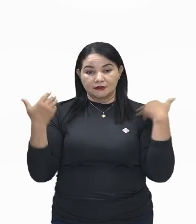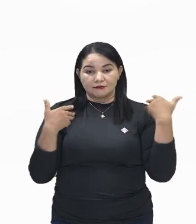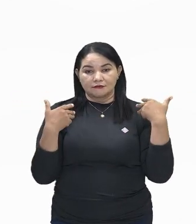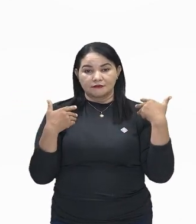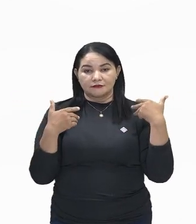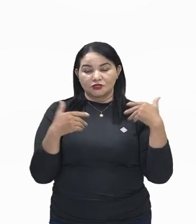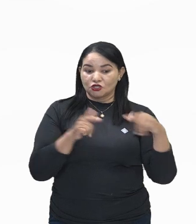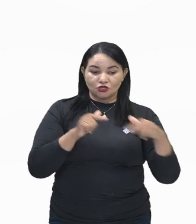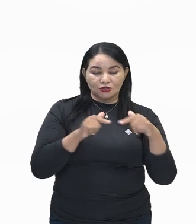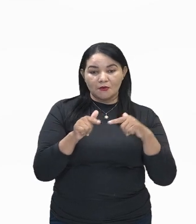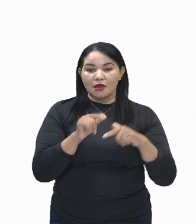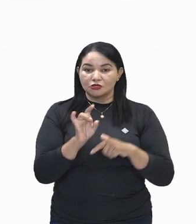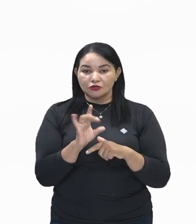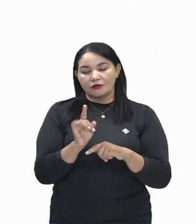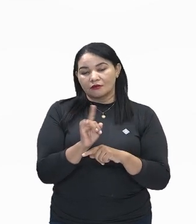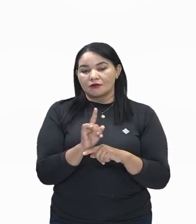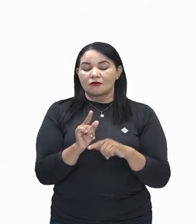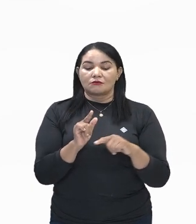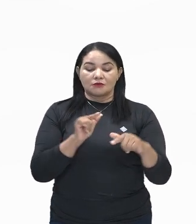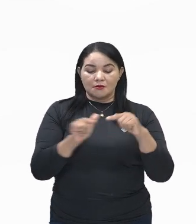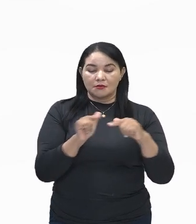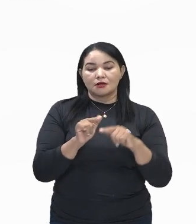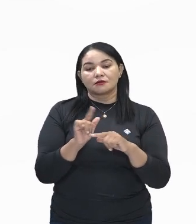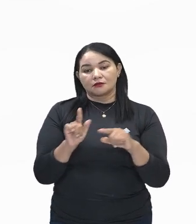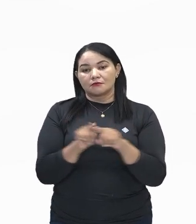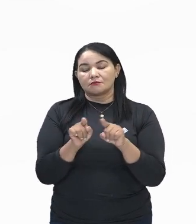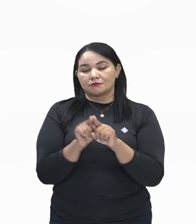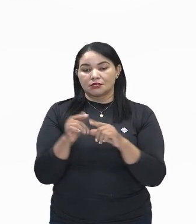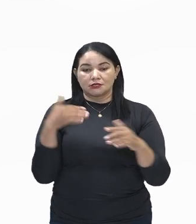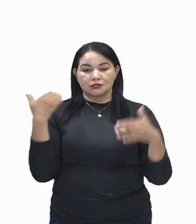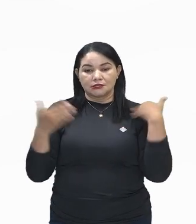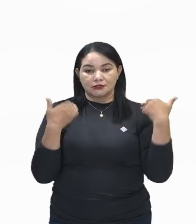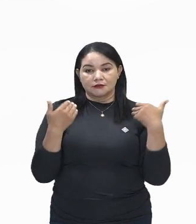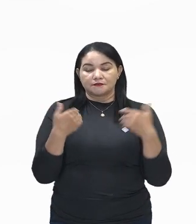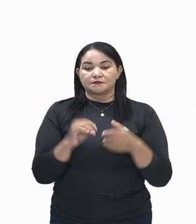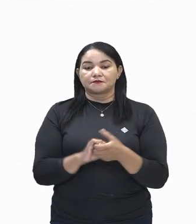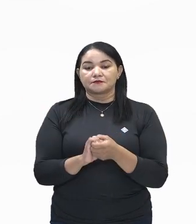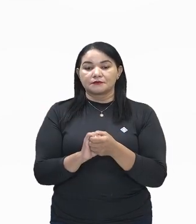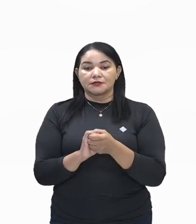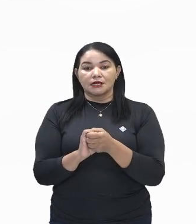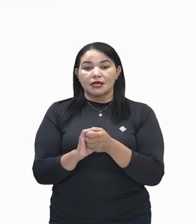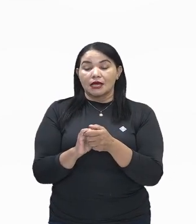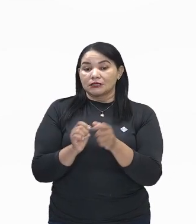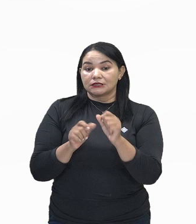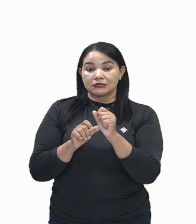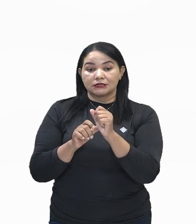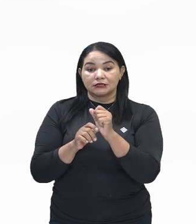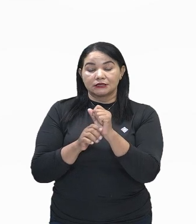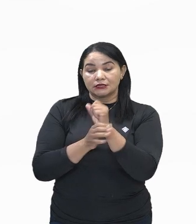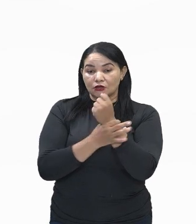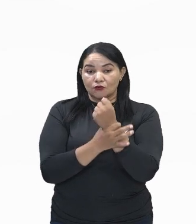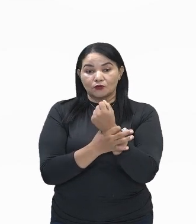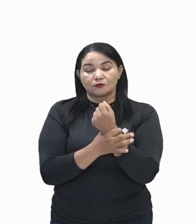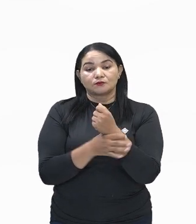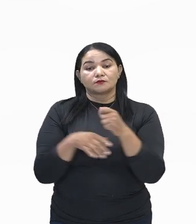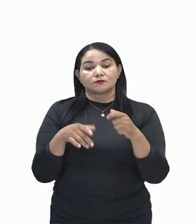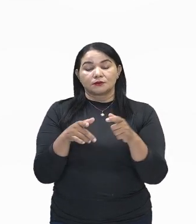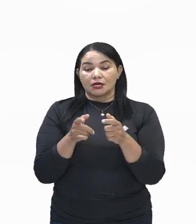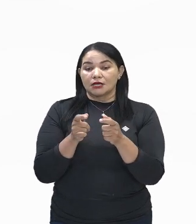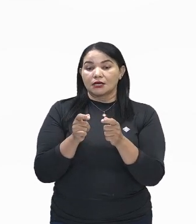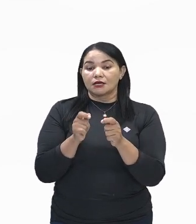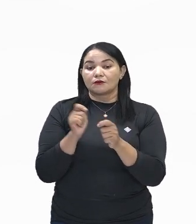trabalhar, mas também ter o seu lazer, uma segurança, né, para garantir lá a vida das pessoas,